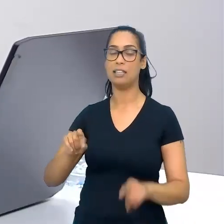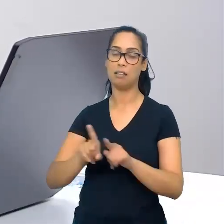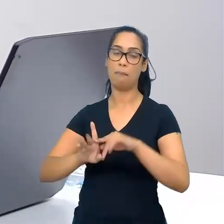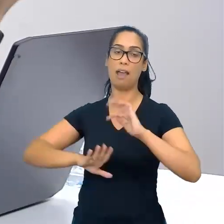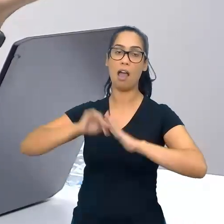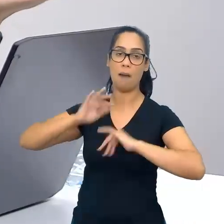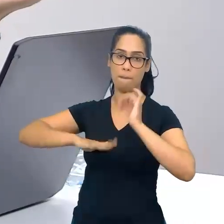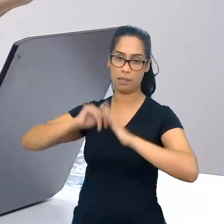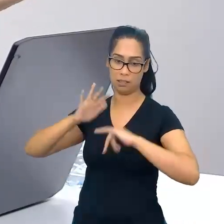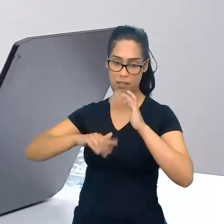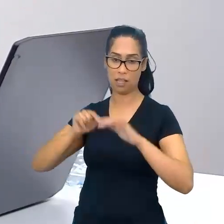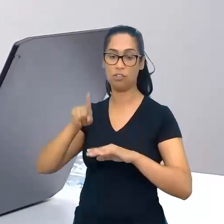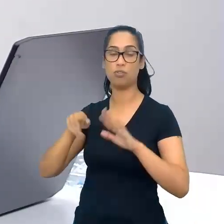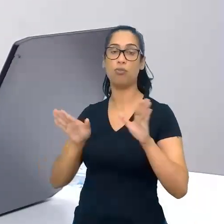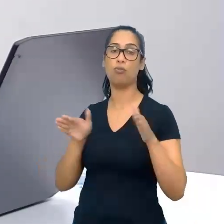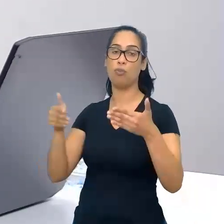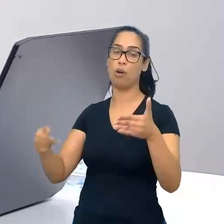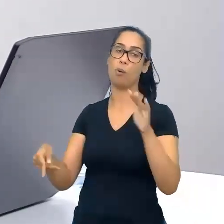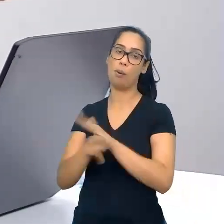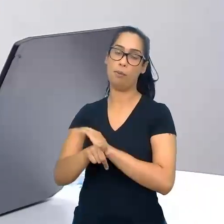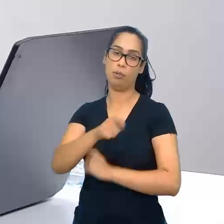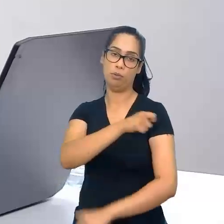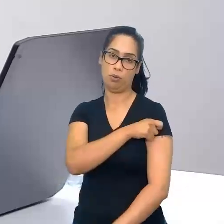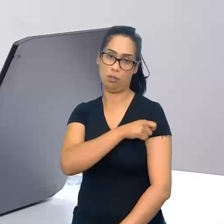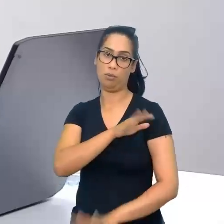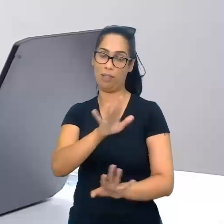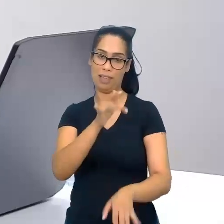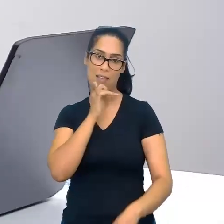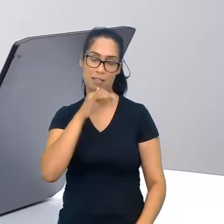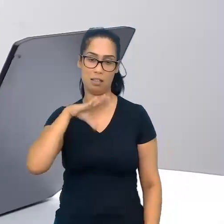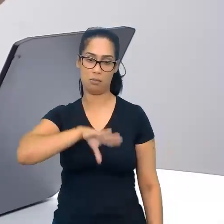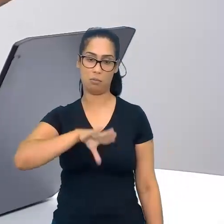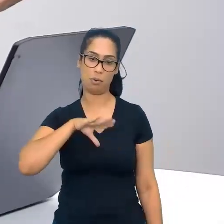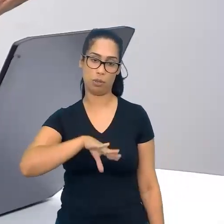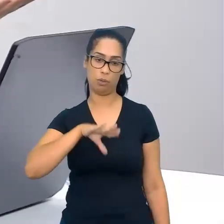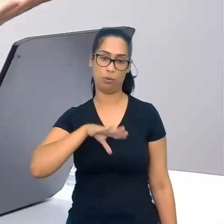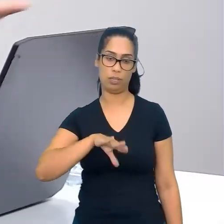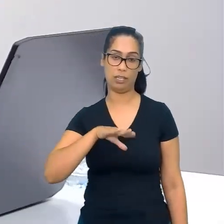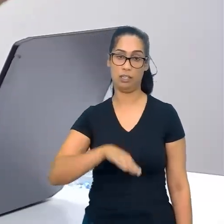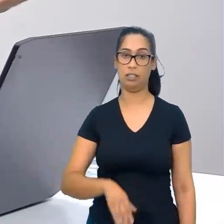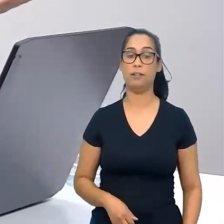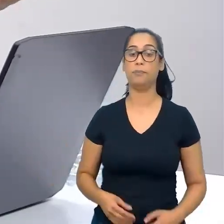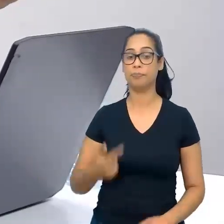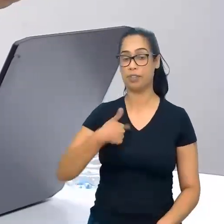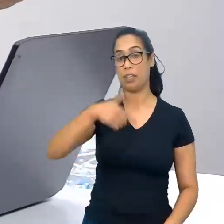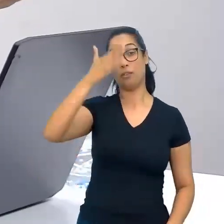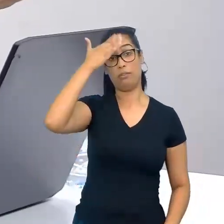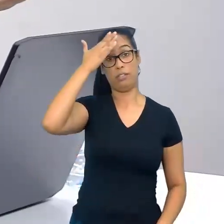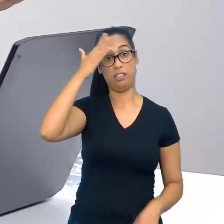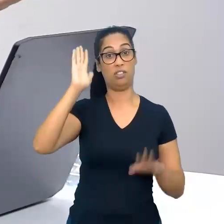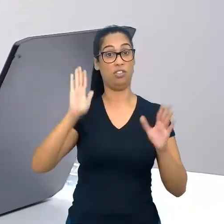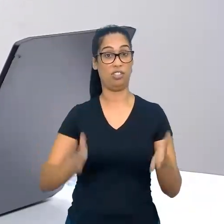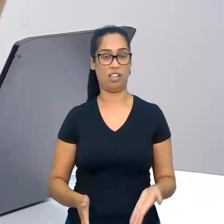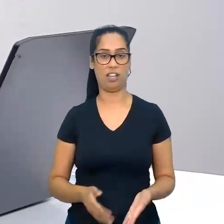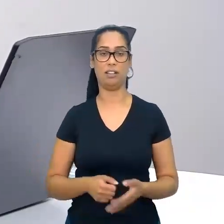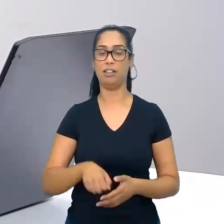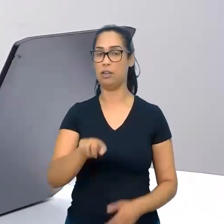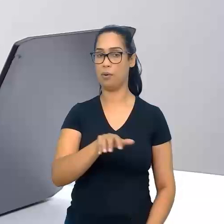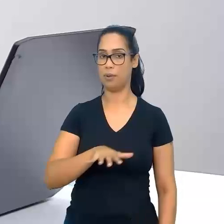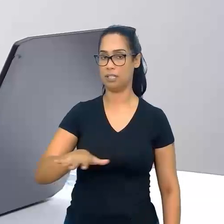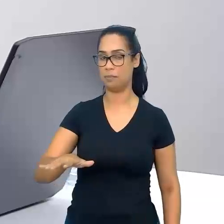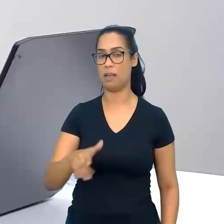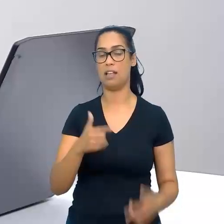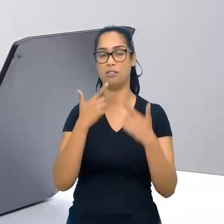a língua portuguesa é o componente embora seja fundamental a área de linguagens